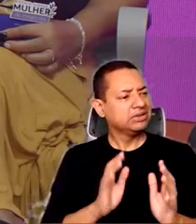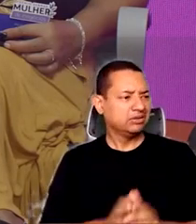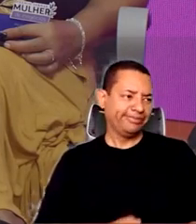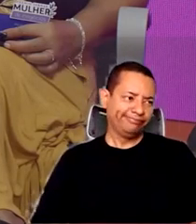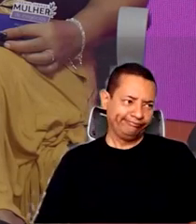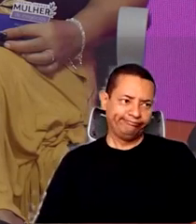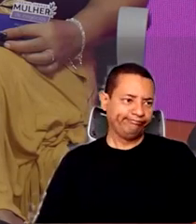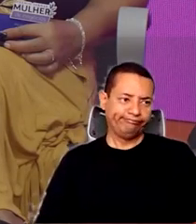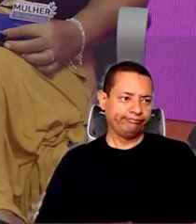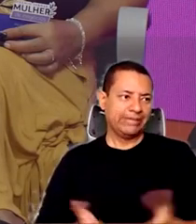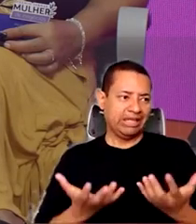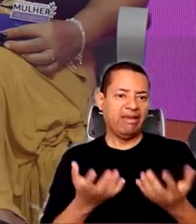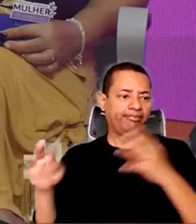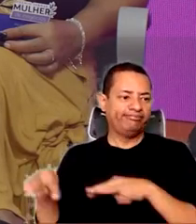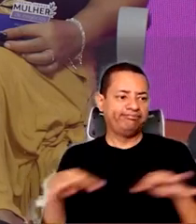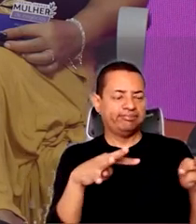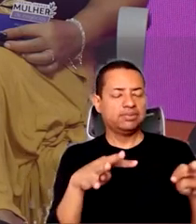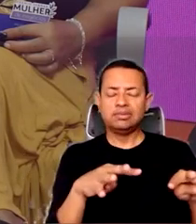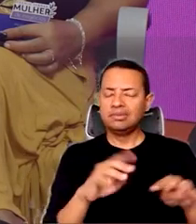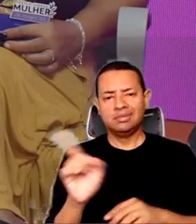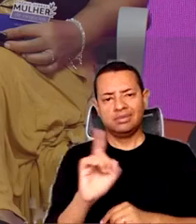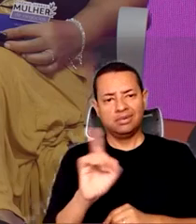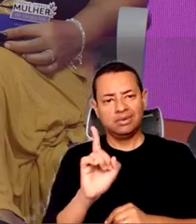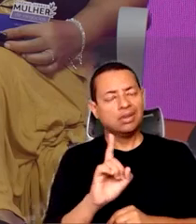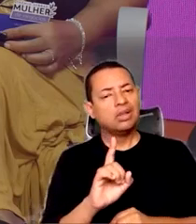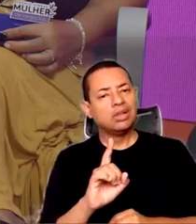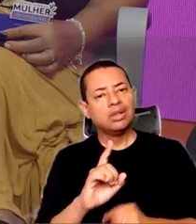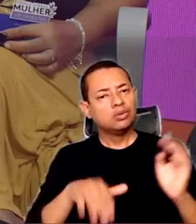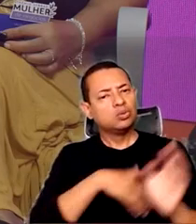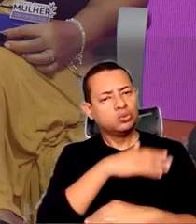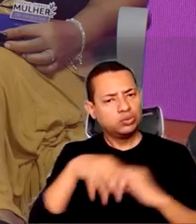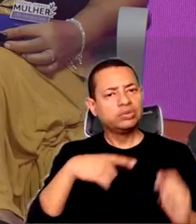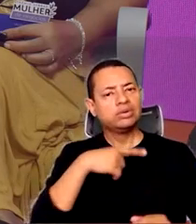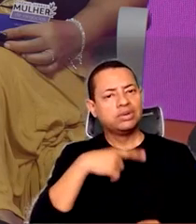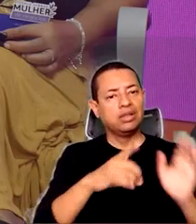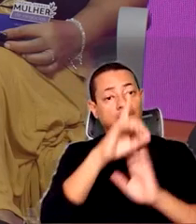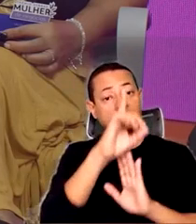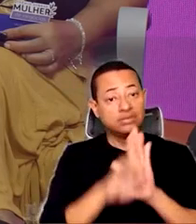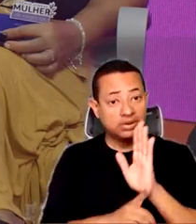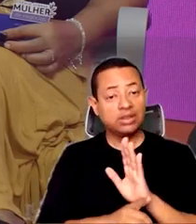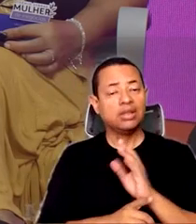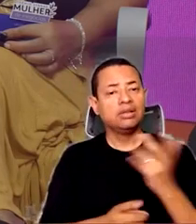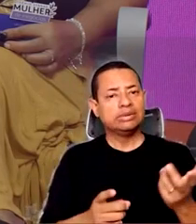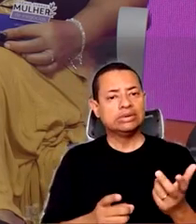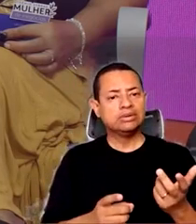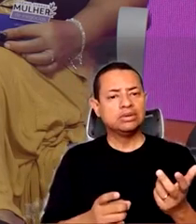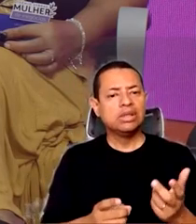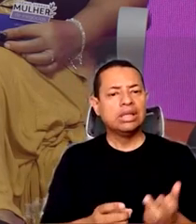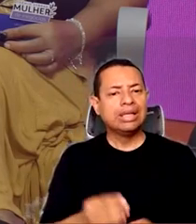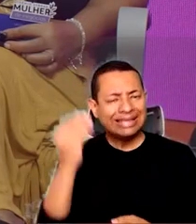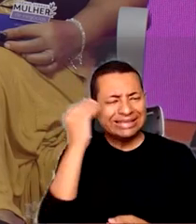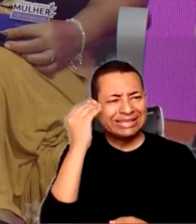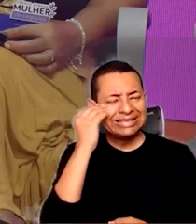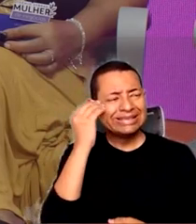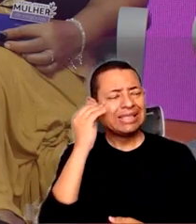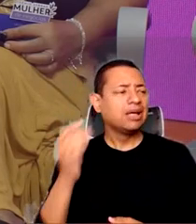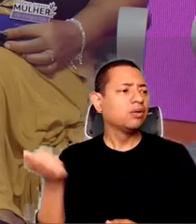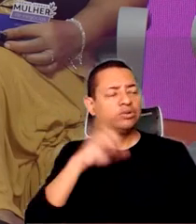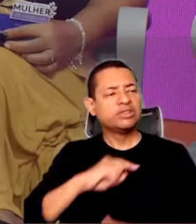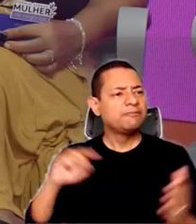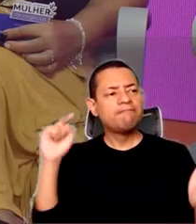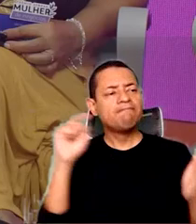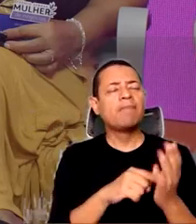Tá tá querendo aparecer não eu acho que todo mundo tem direito de procurar né seu seu